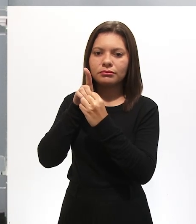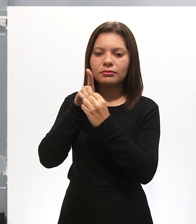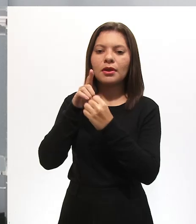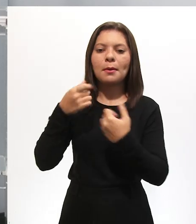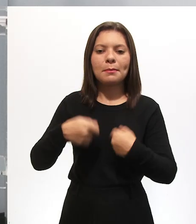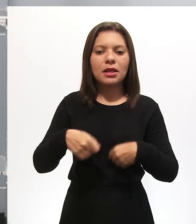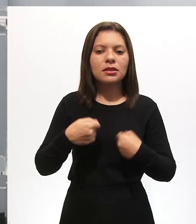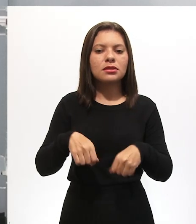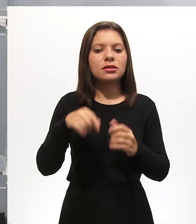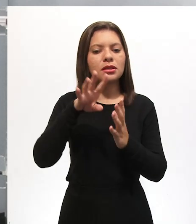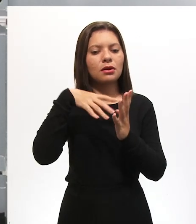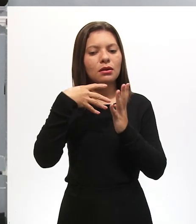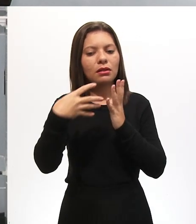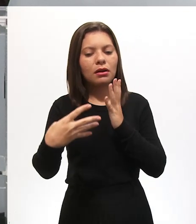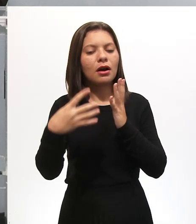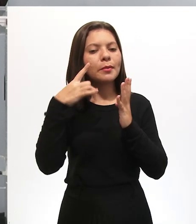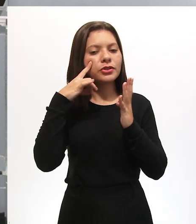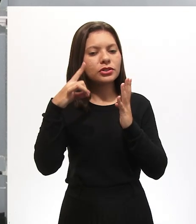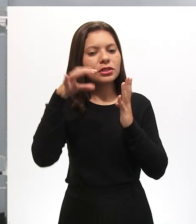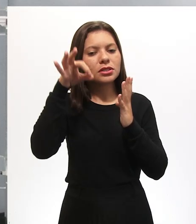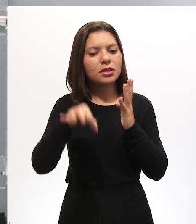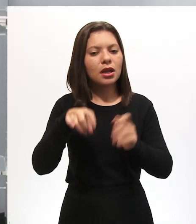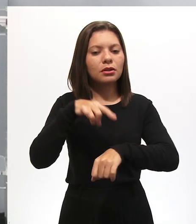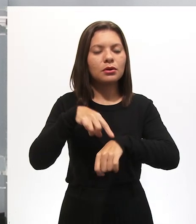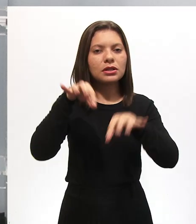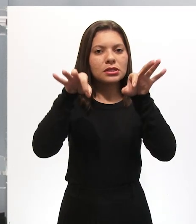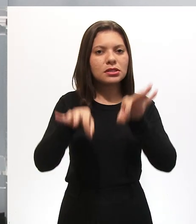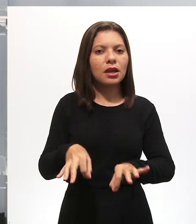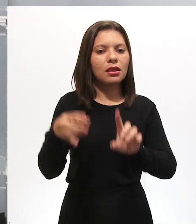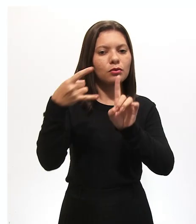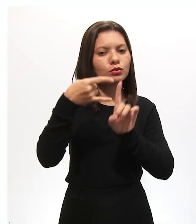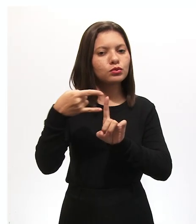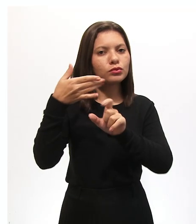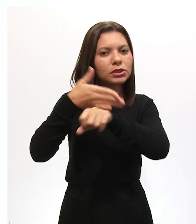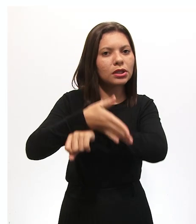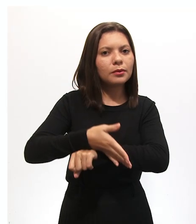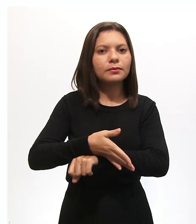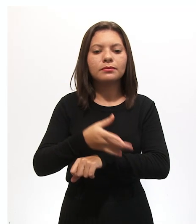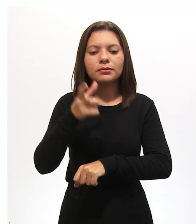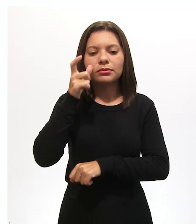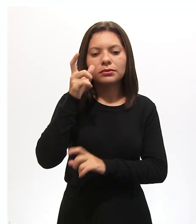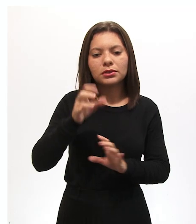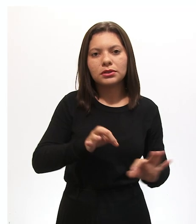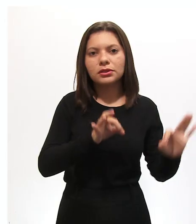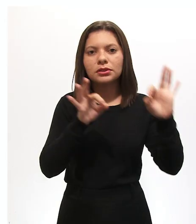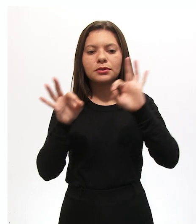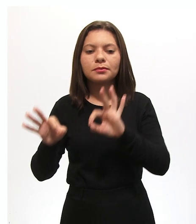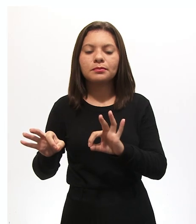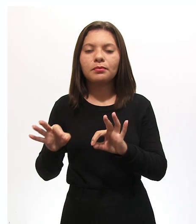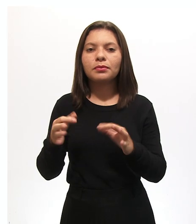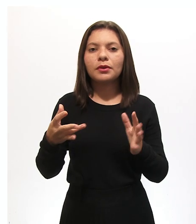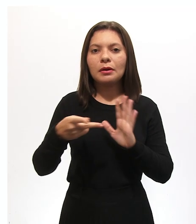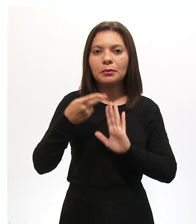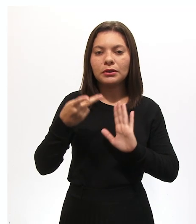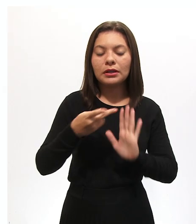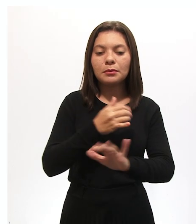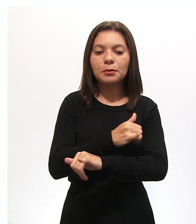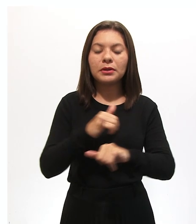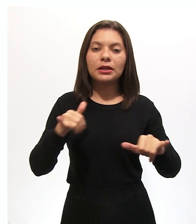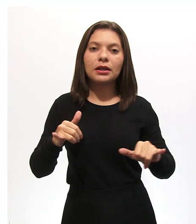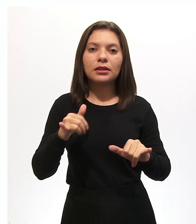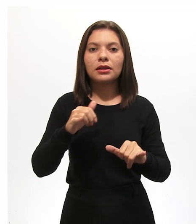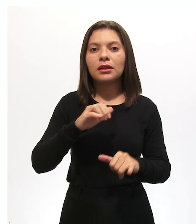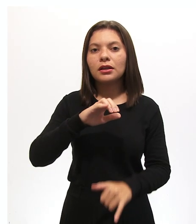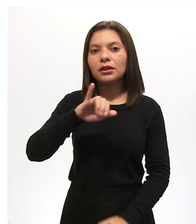aluno vai precisar acompanhar. Tá? Então, a Portaria MEC 506 de 2025, publicado em julho de 2005,